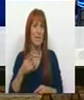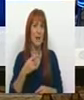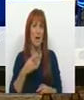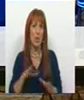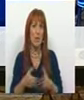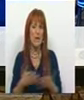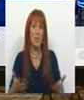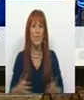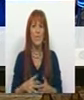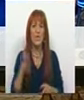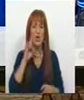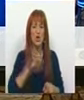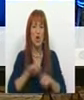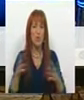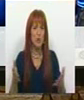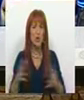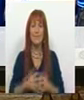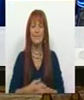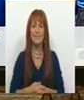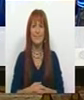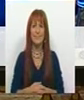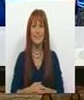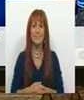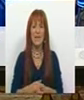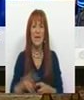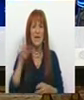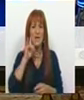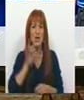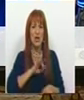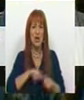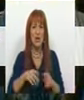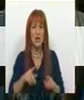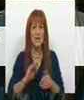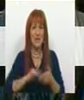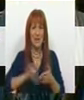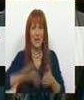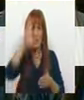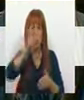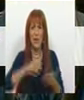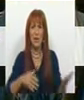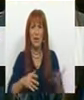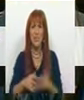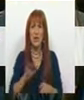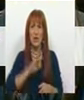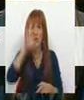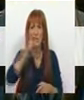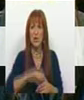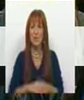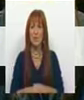Primeira Comissão, senhoras e senhores deputados, senhora e senhor secretários de Estado, senhor